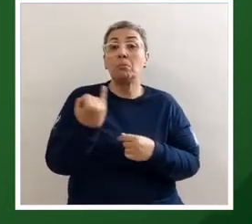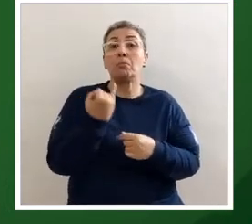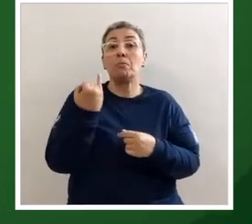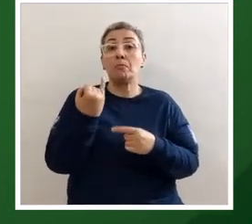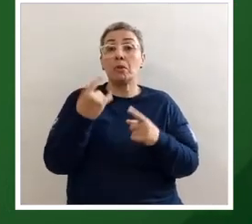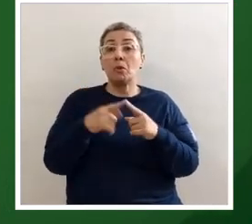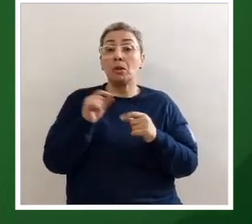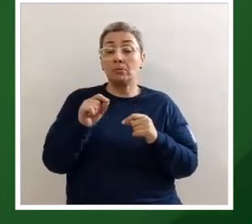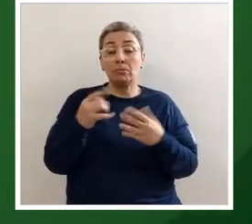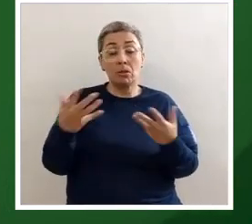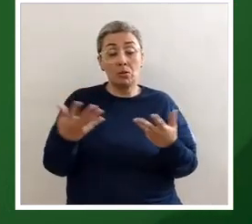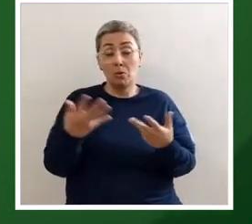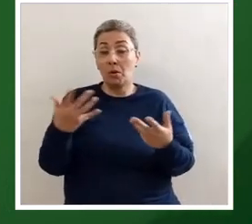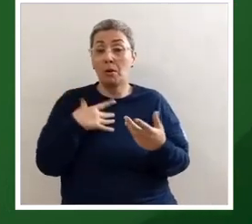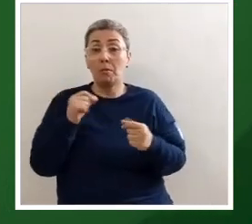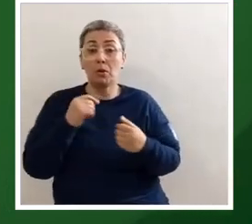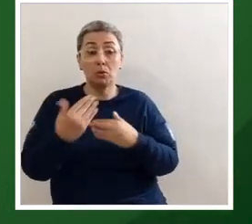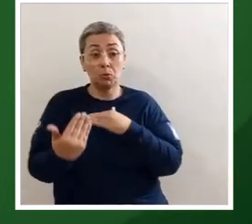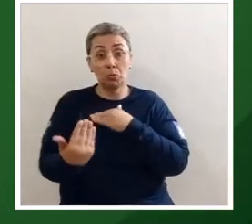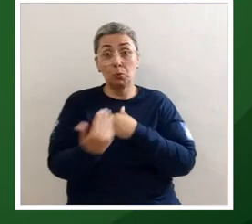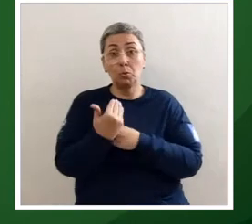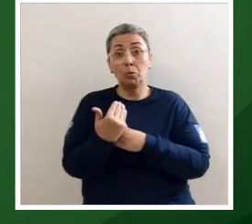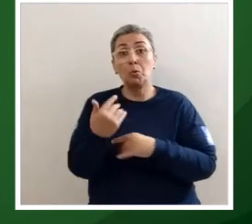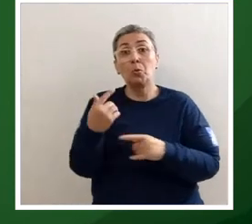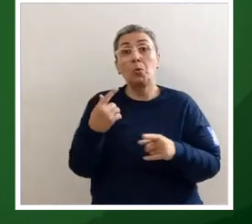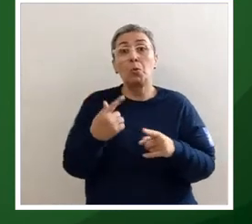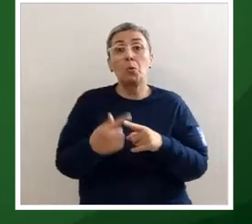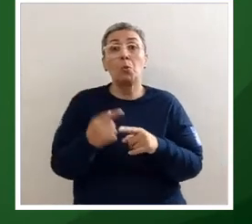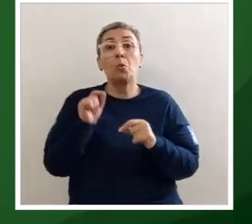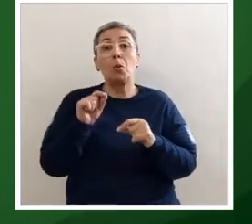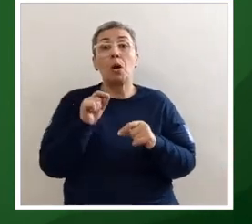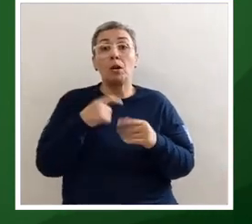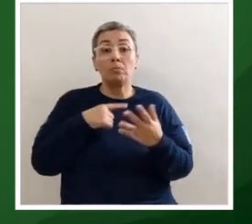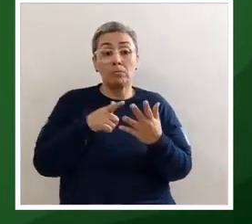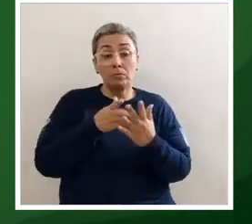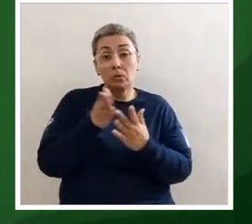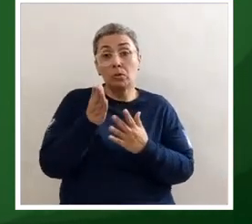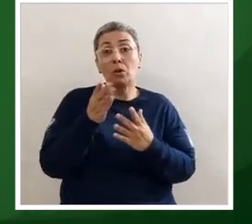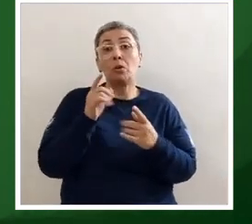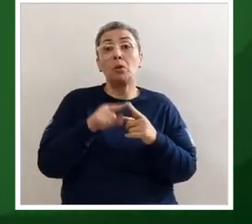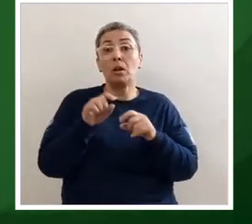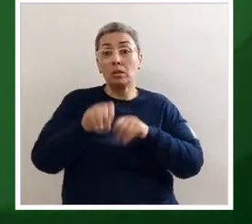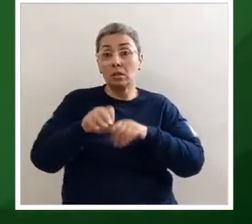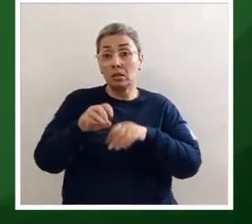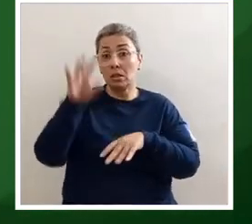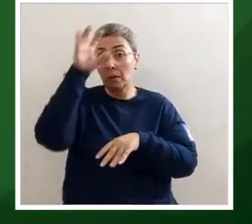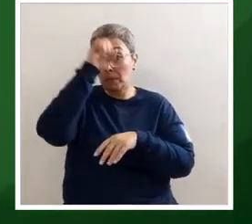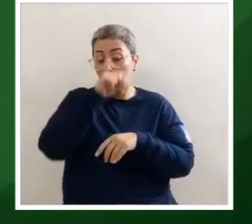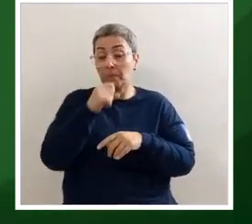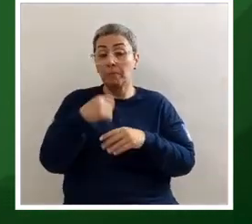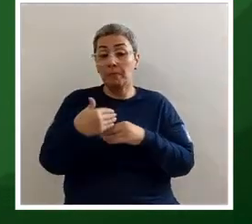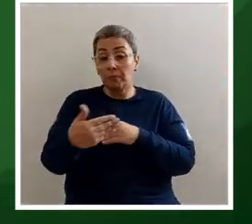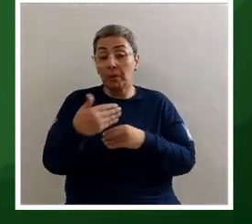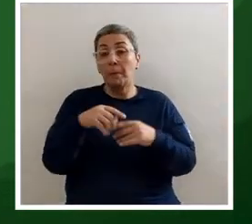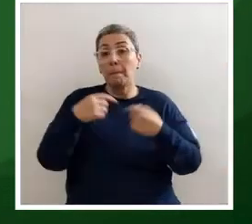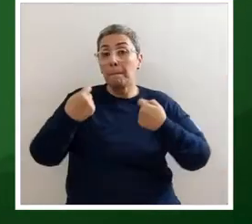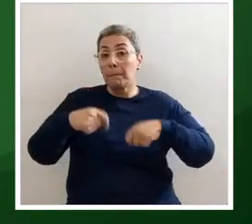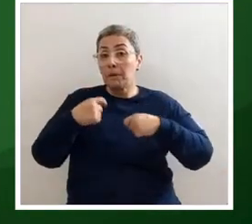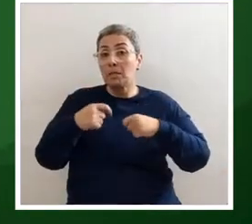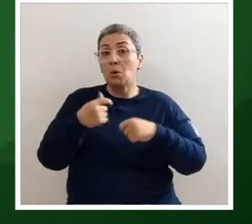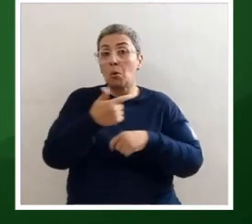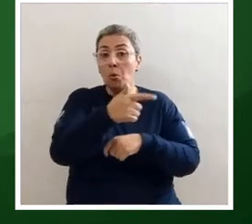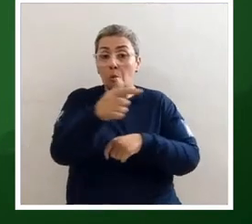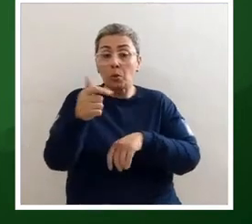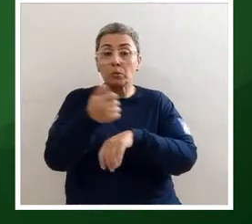de suma importância para nos ajudar na parte de ensino e aprendizagem porque a gente precisa que os outros